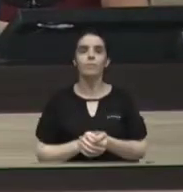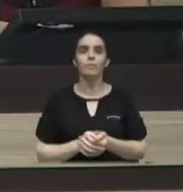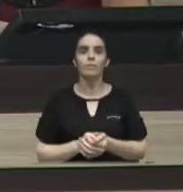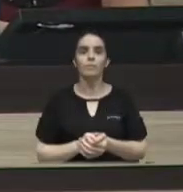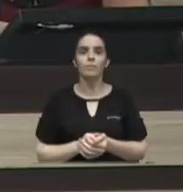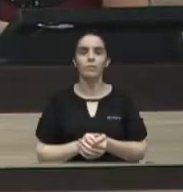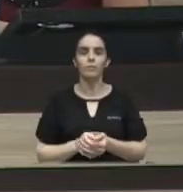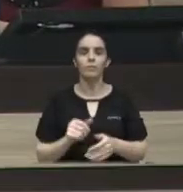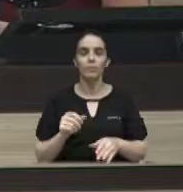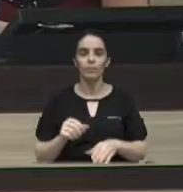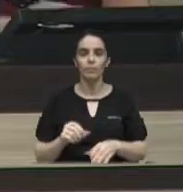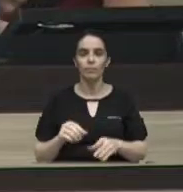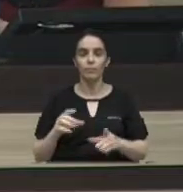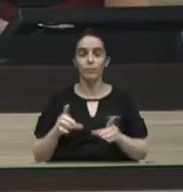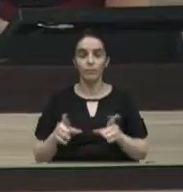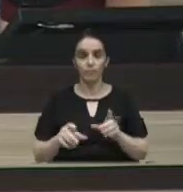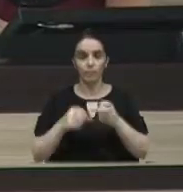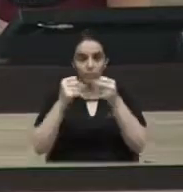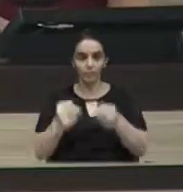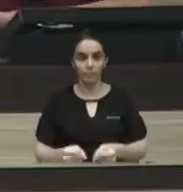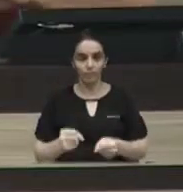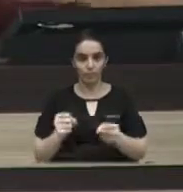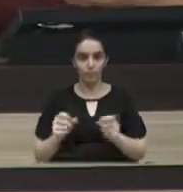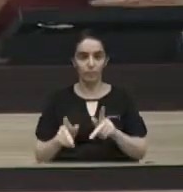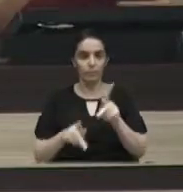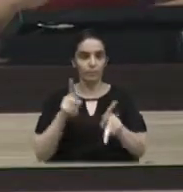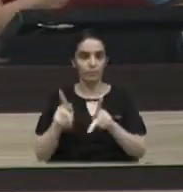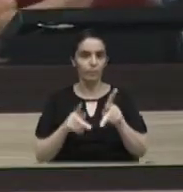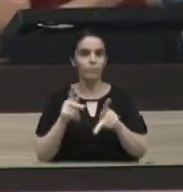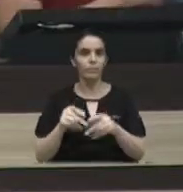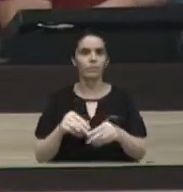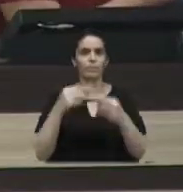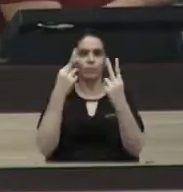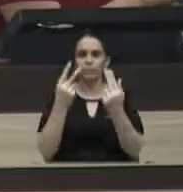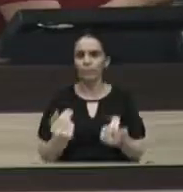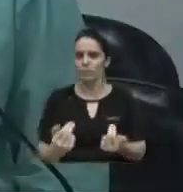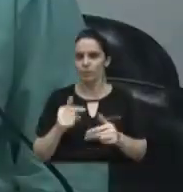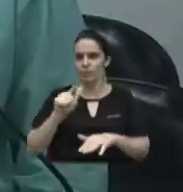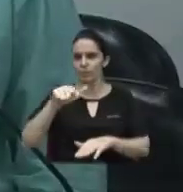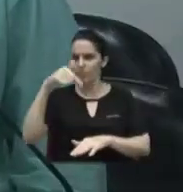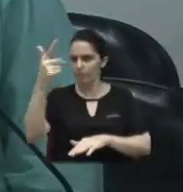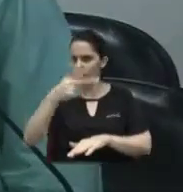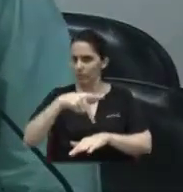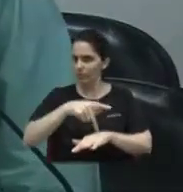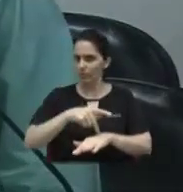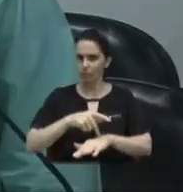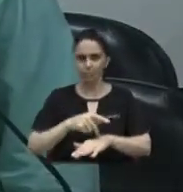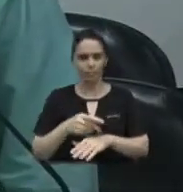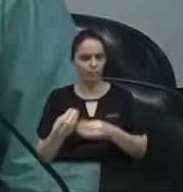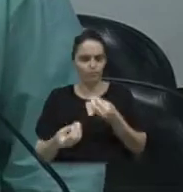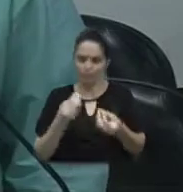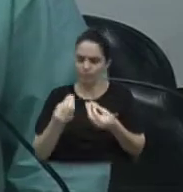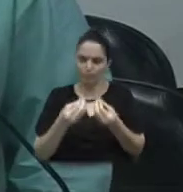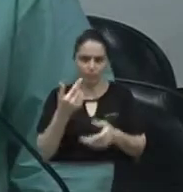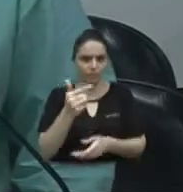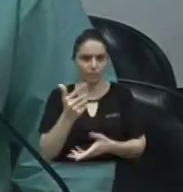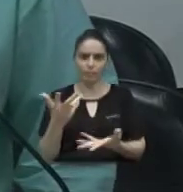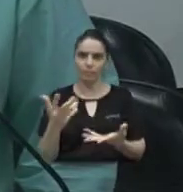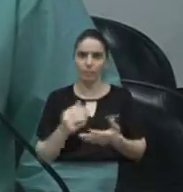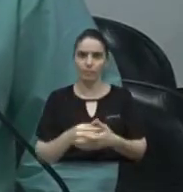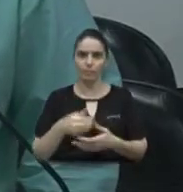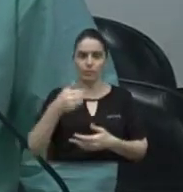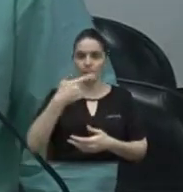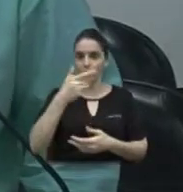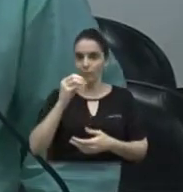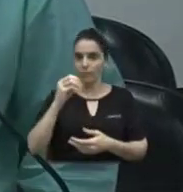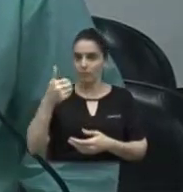estados, a democracia totalitária aí que já vimos aí, Venezuela, Cuba, já vimos que não dá certo. E se não tivesse a intervenção em